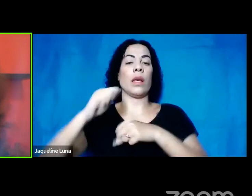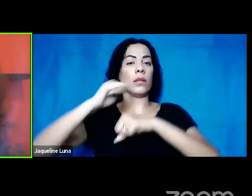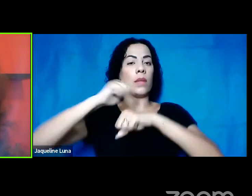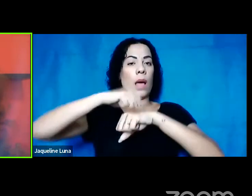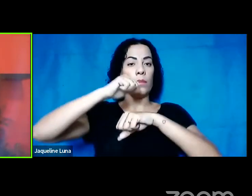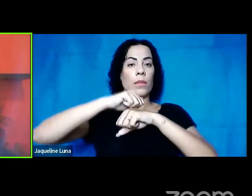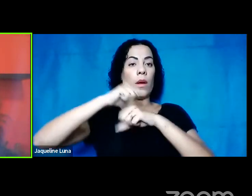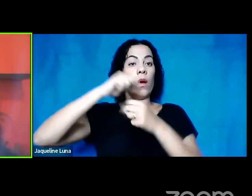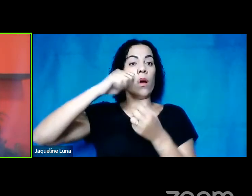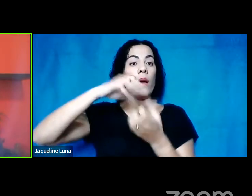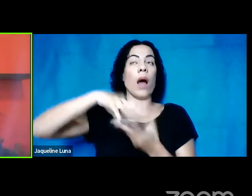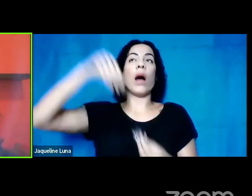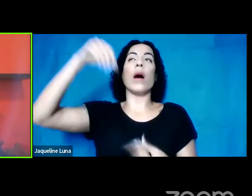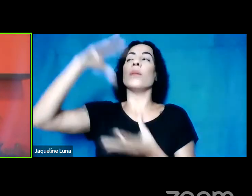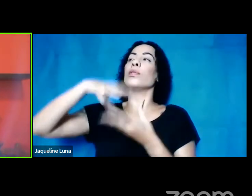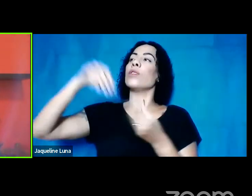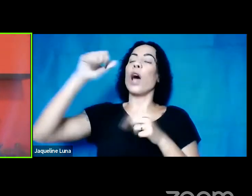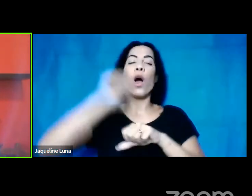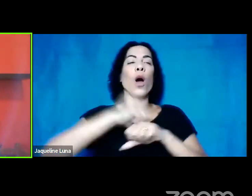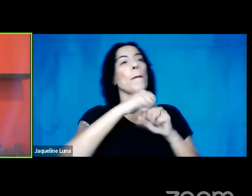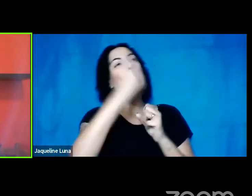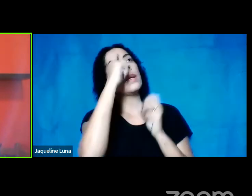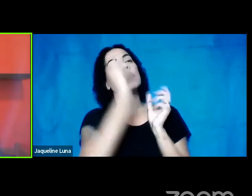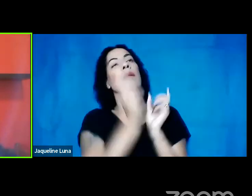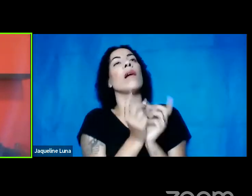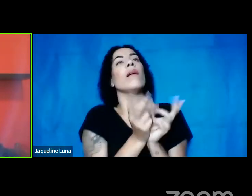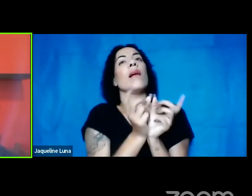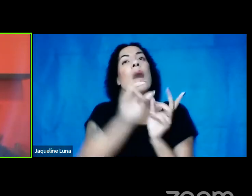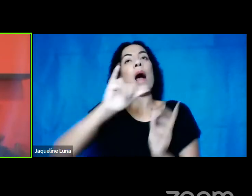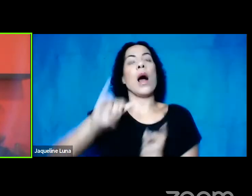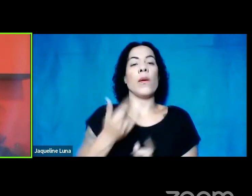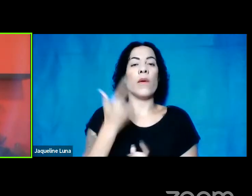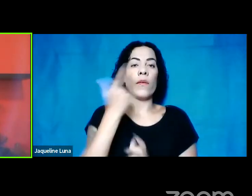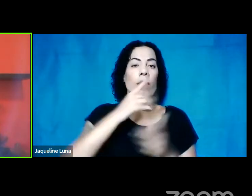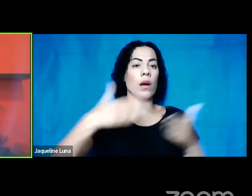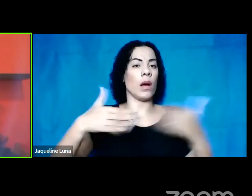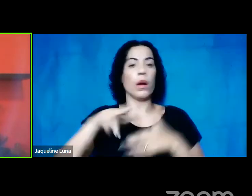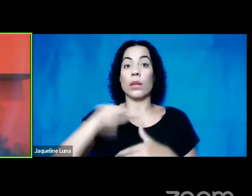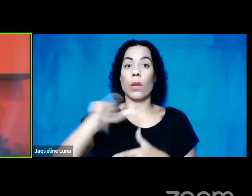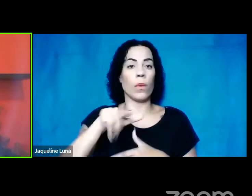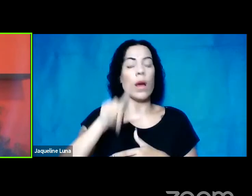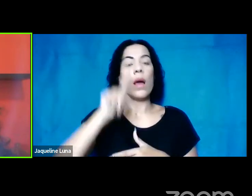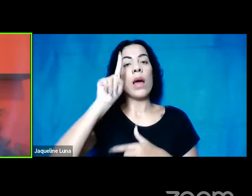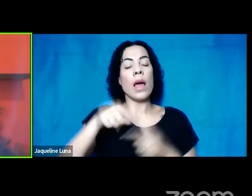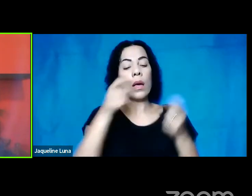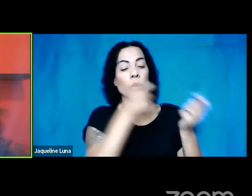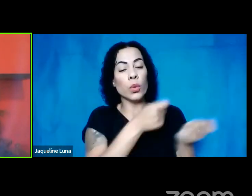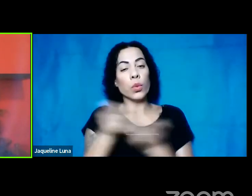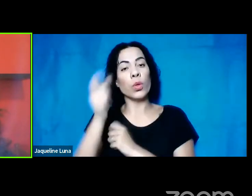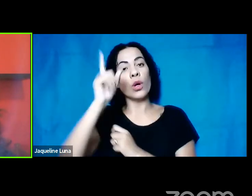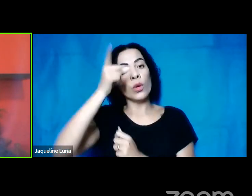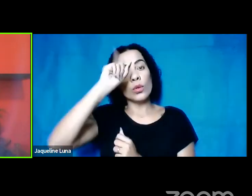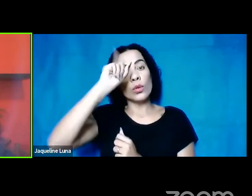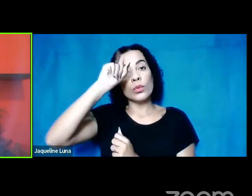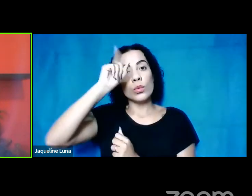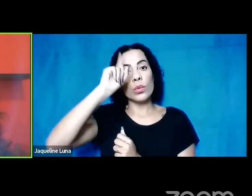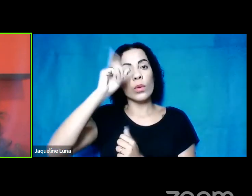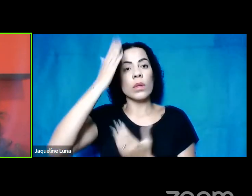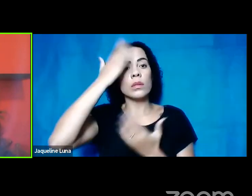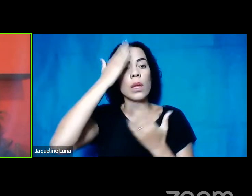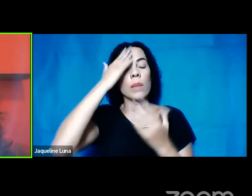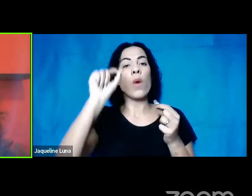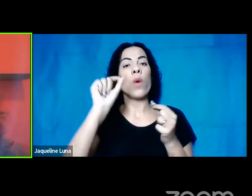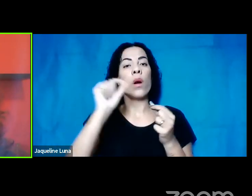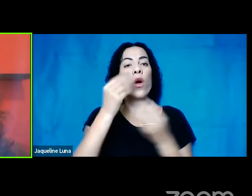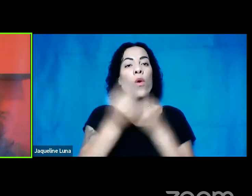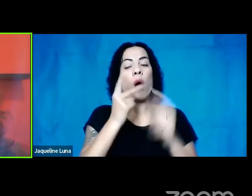propaganda quase comercial, é o lidar diariamente com o SUS, com a contradição, e